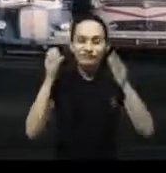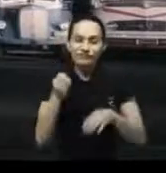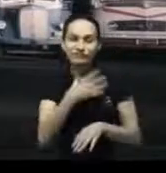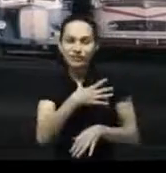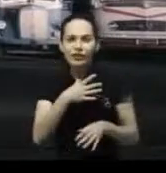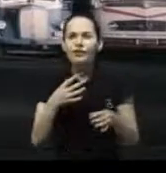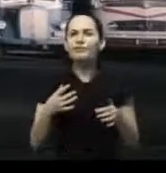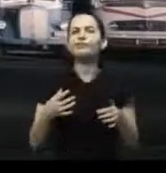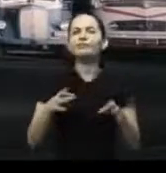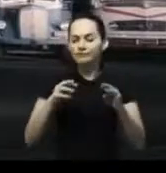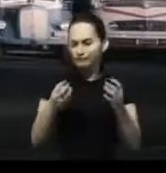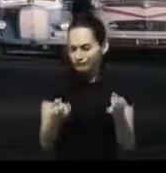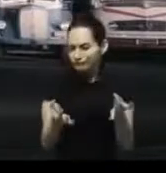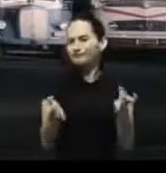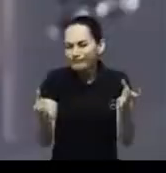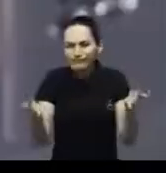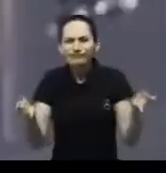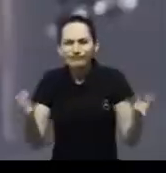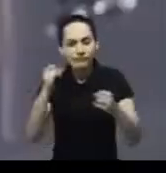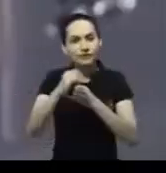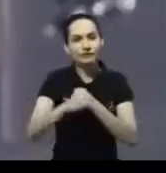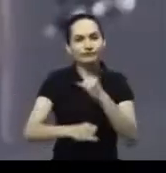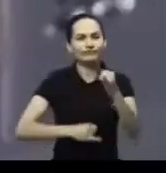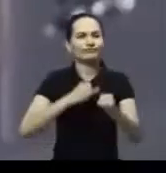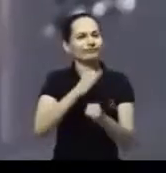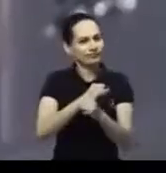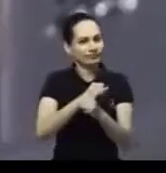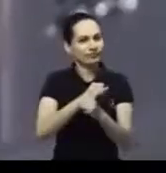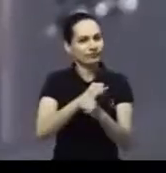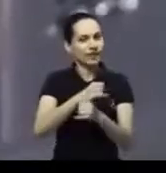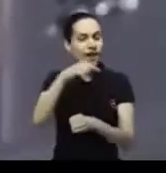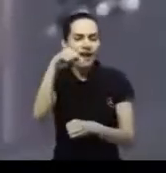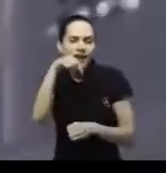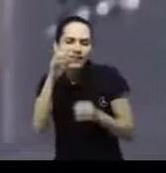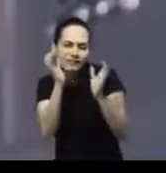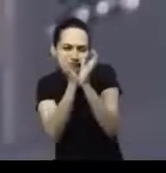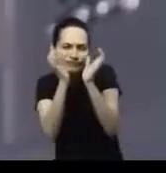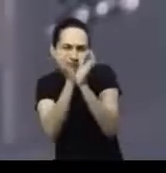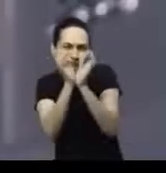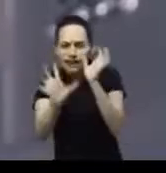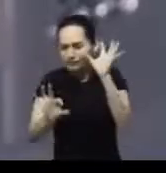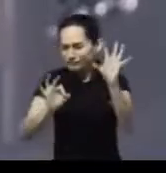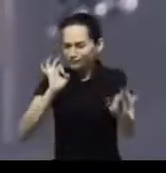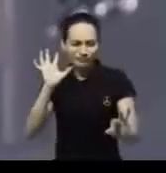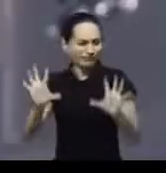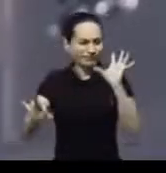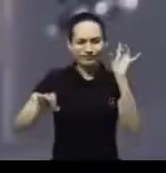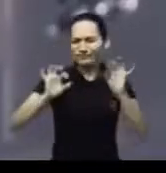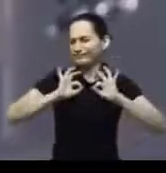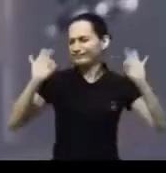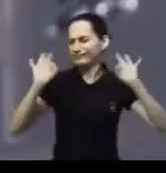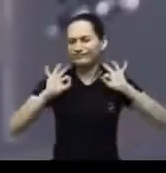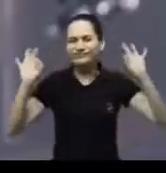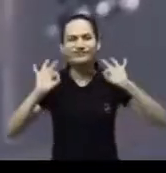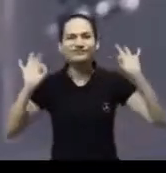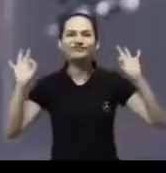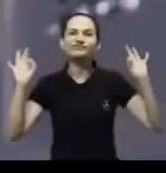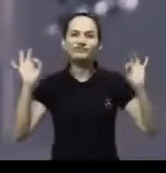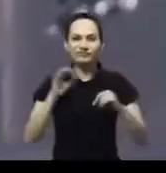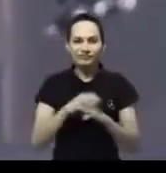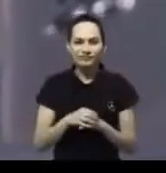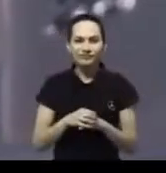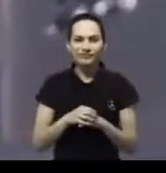pelo nosso show-room está online e essa série está repleta de detalhes incríveis e